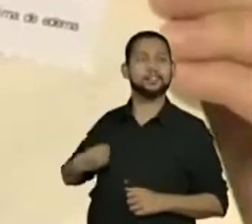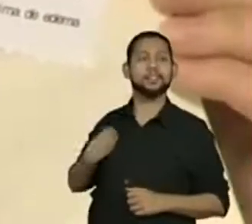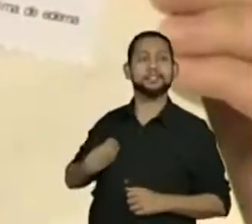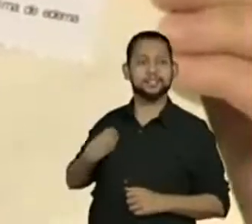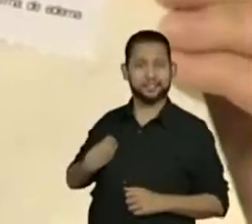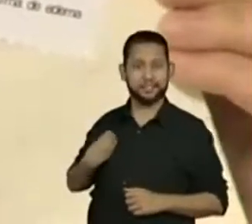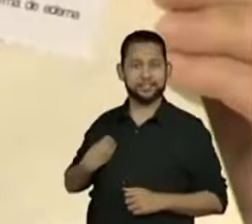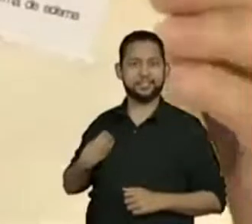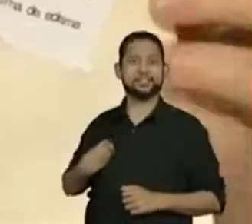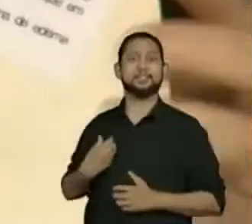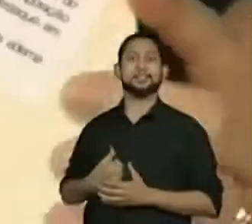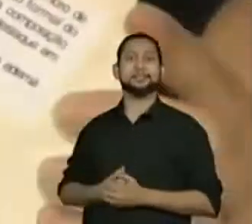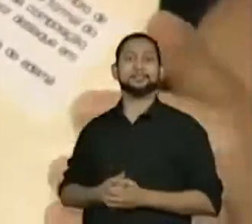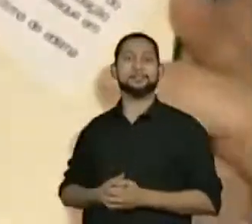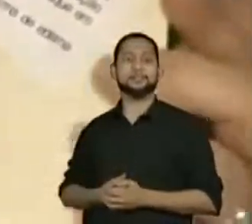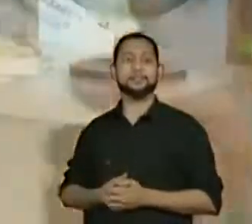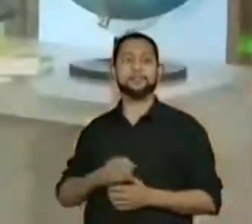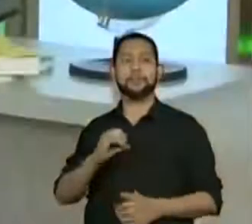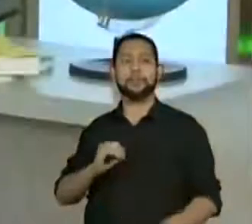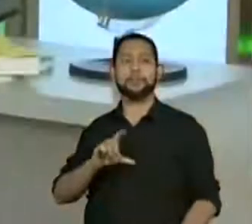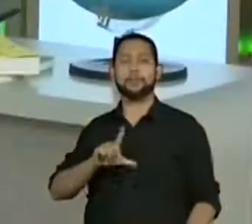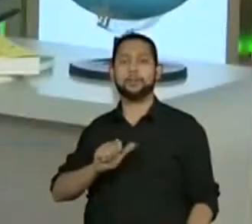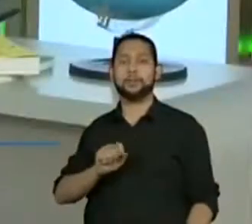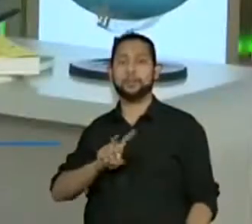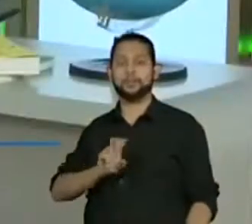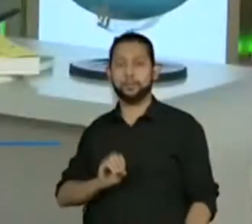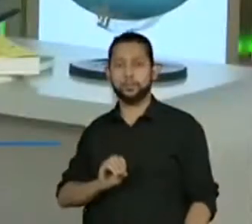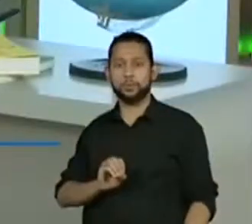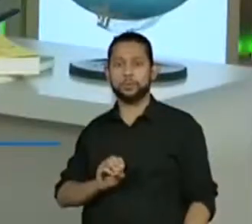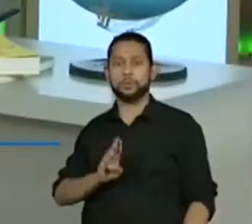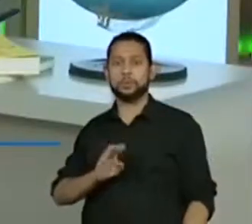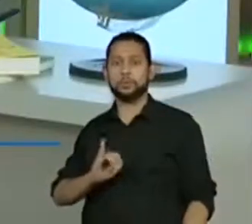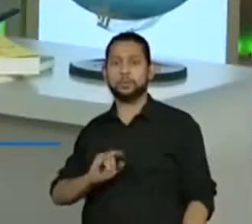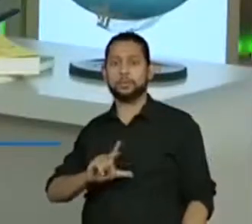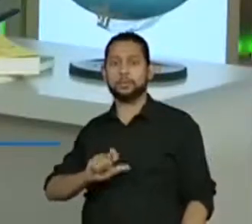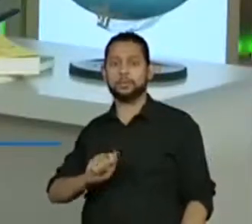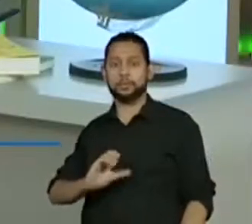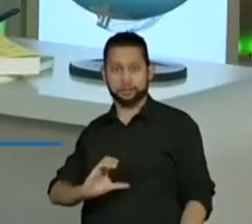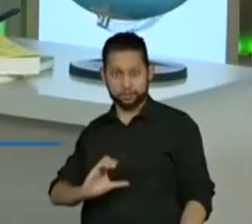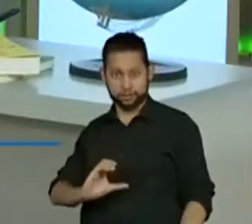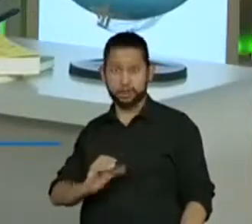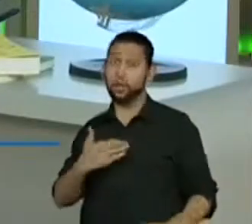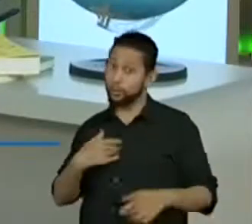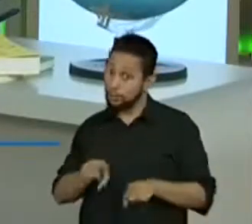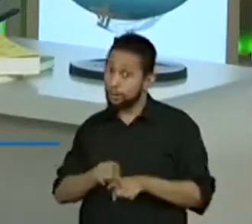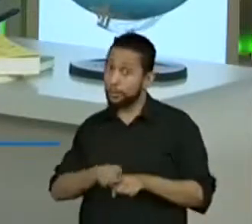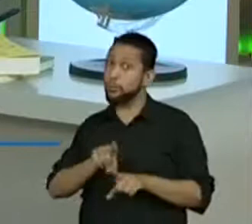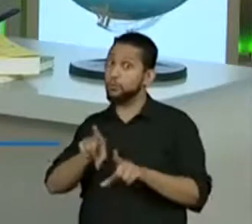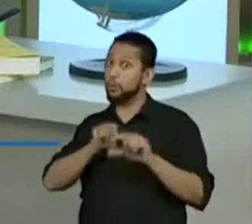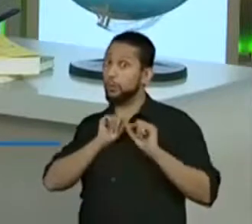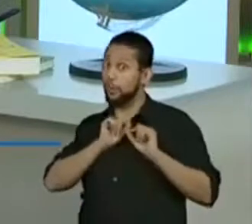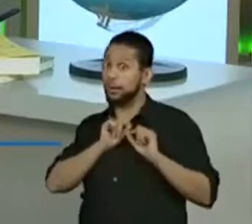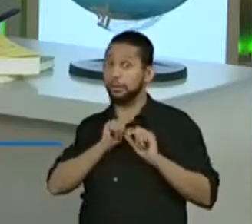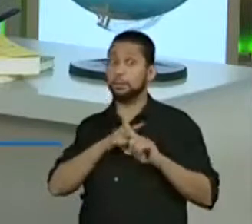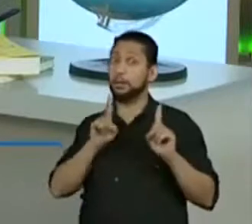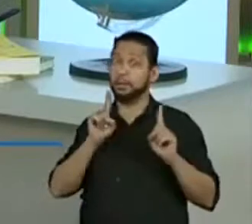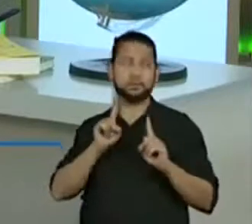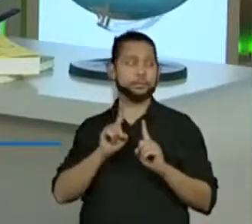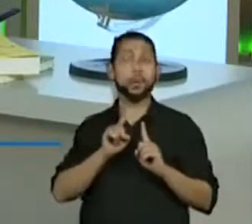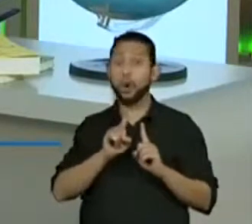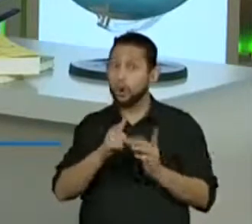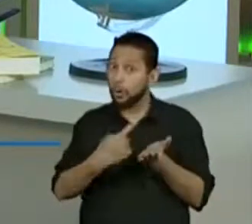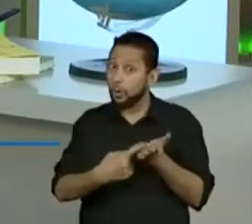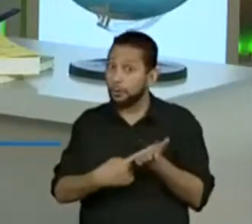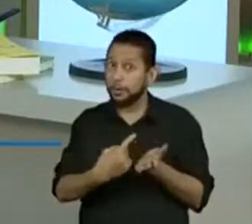e a biografia para o nosso sarau Eu também selecionei Olavo Bilac mas com uma condição